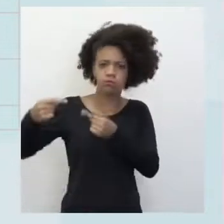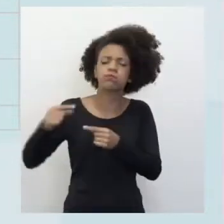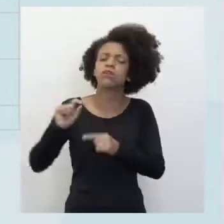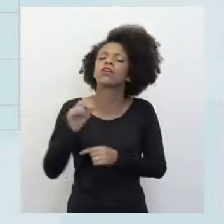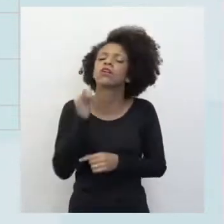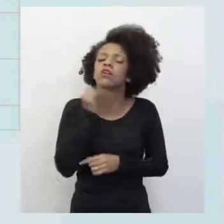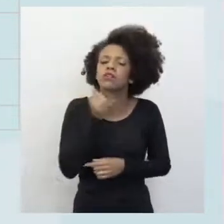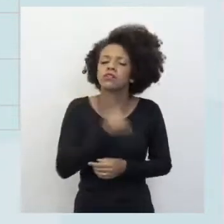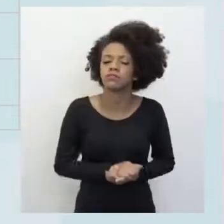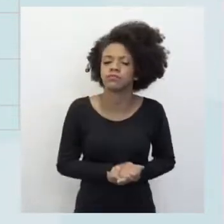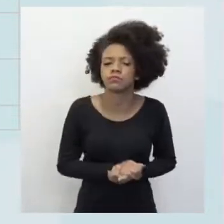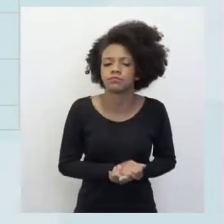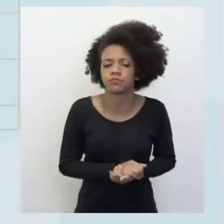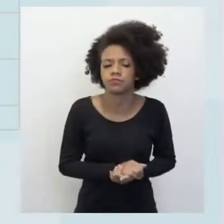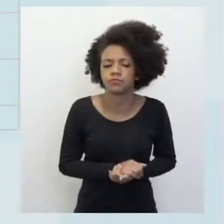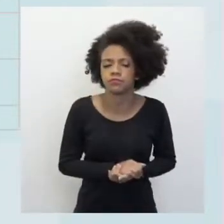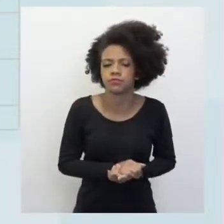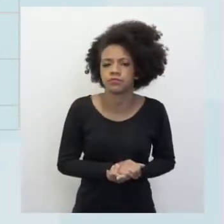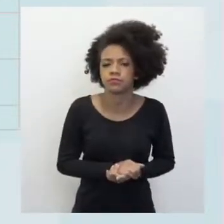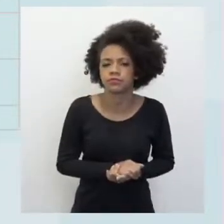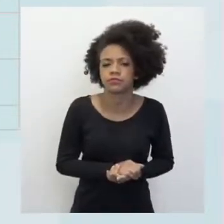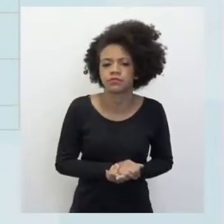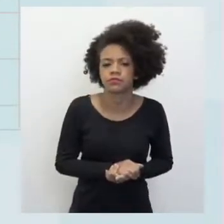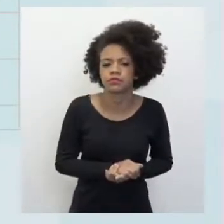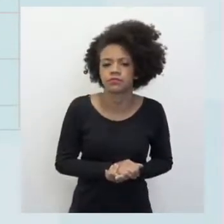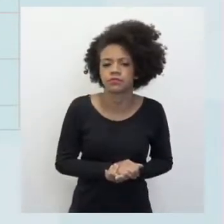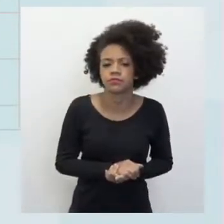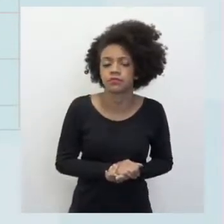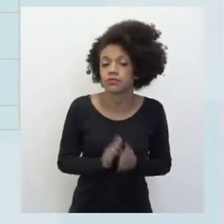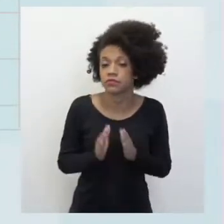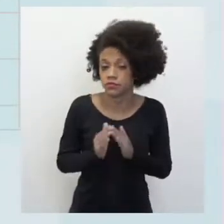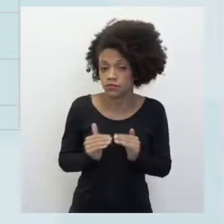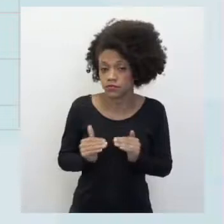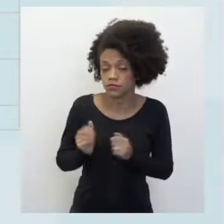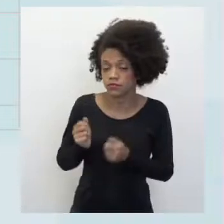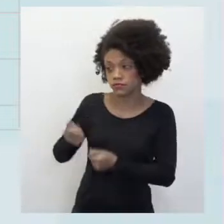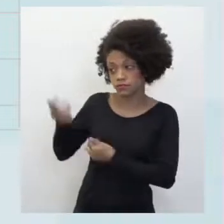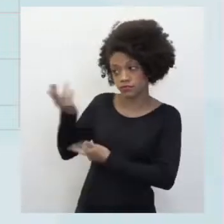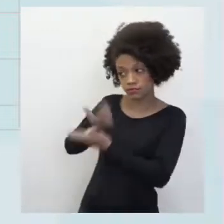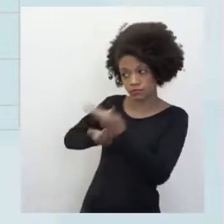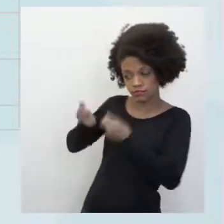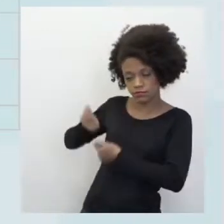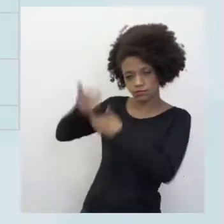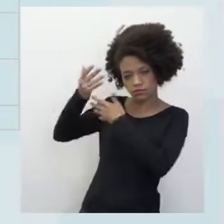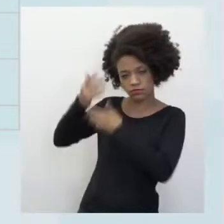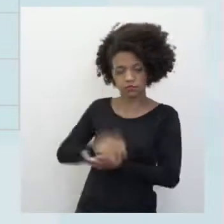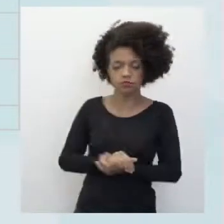Vão respondendo por partes para mim. Por favor.